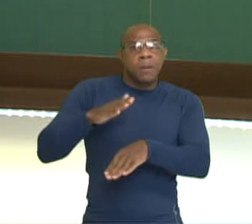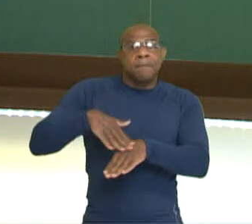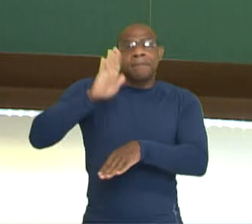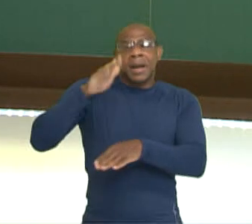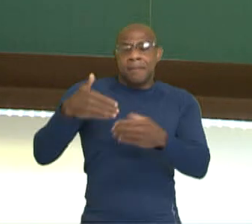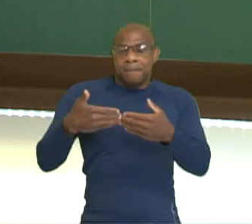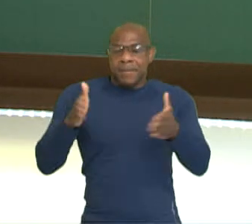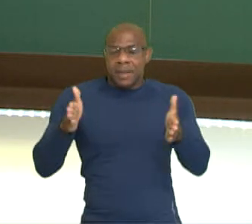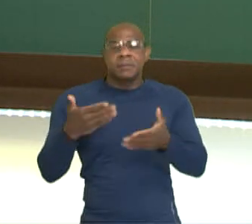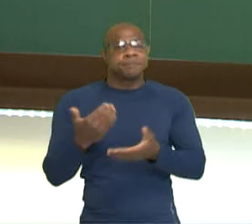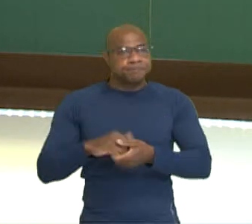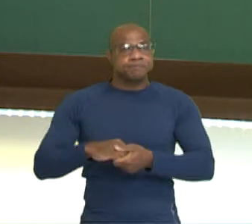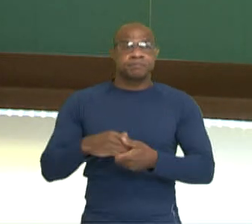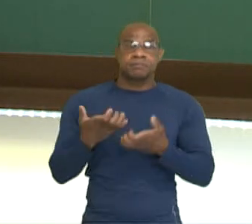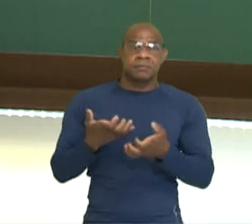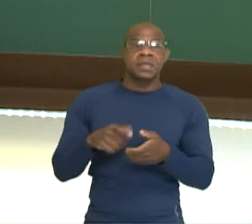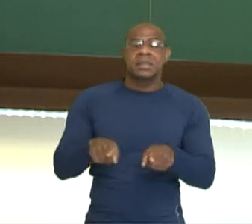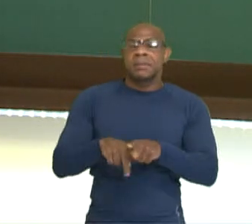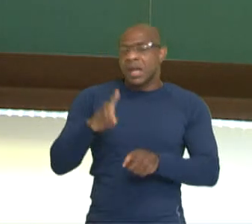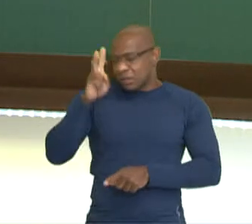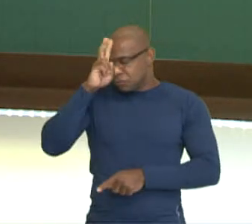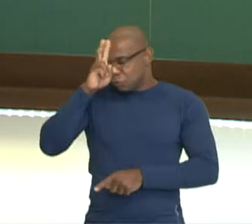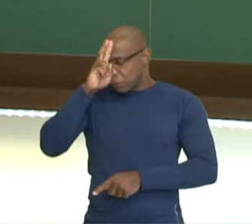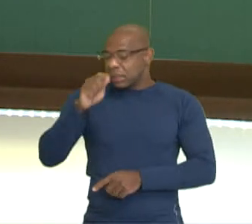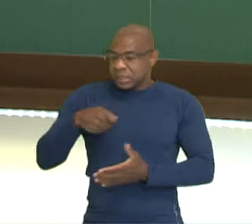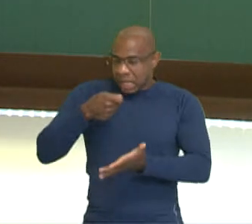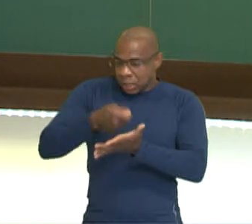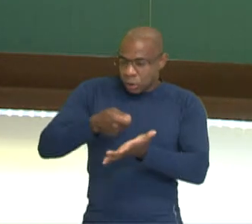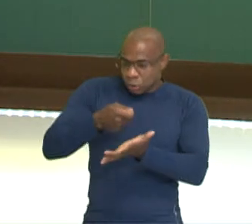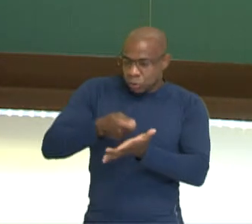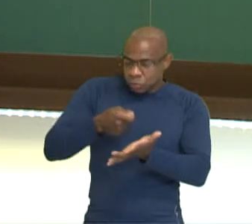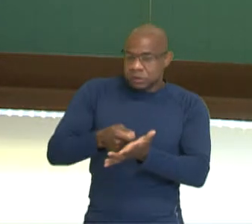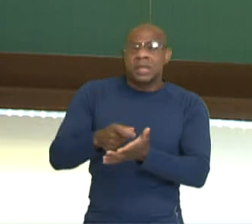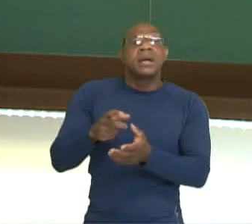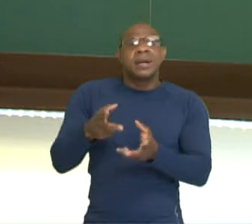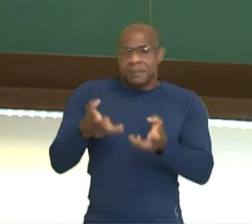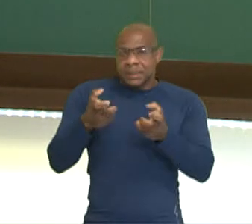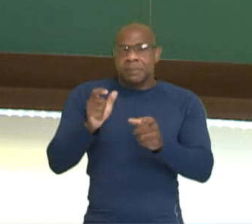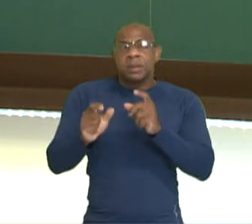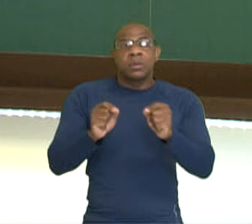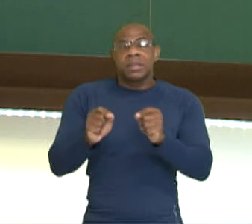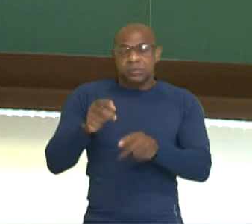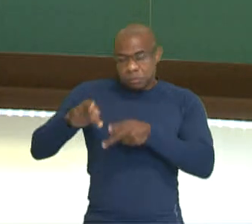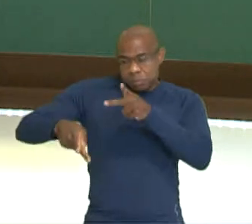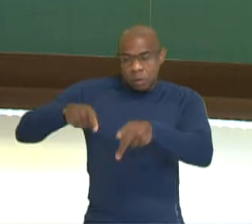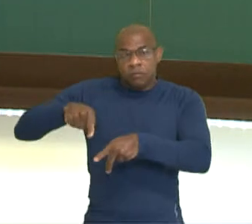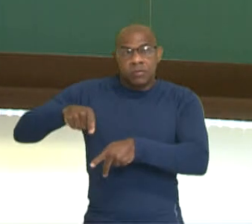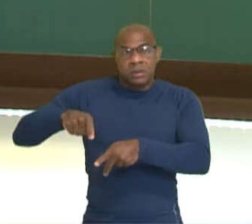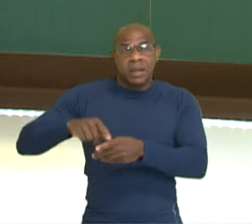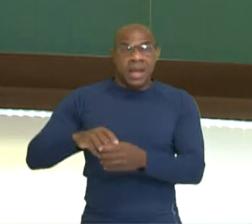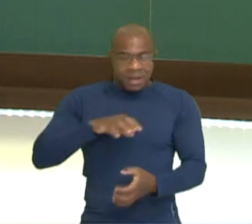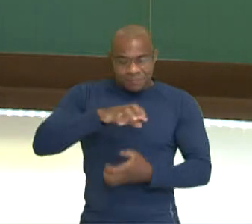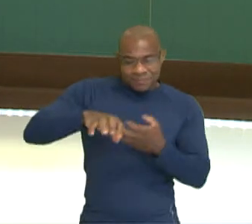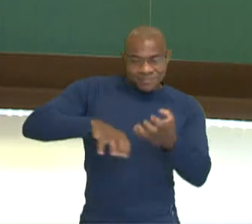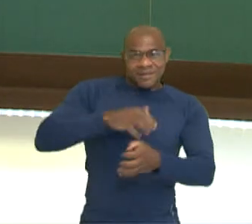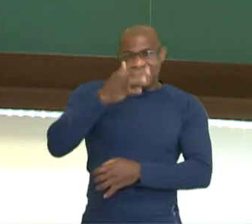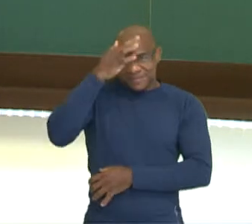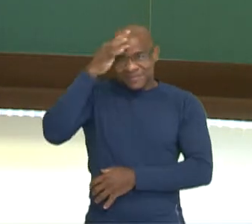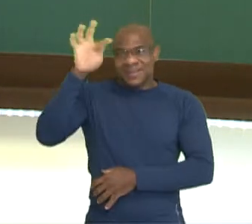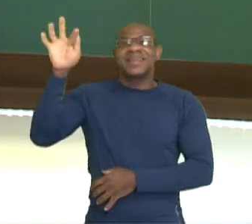elementos que podemos resgatar em termos históricos dessa luta de uma ascensão maior da população é a Revolução Francesa